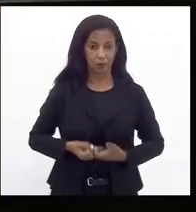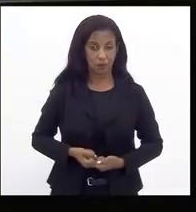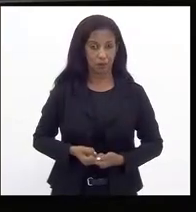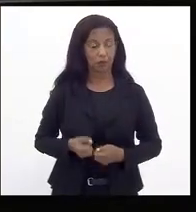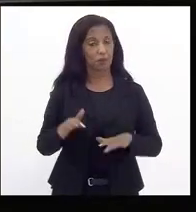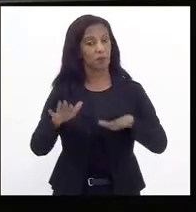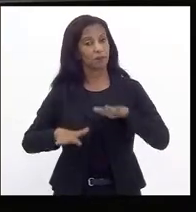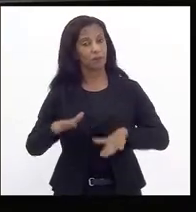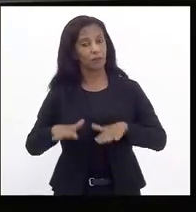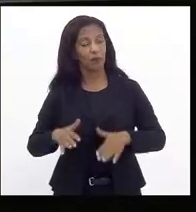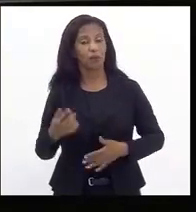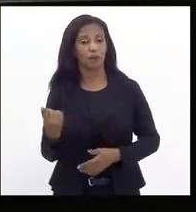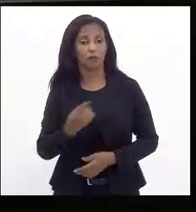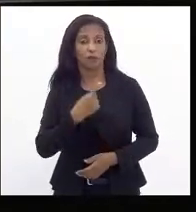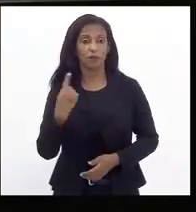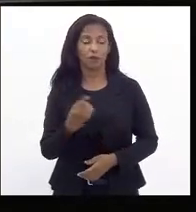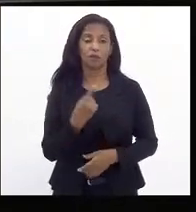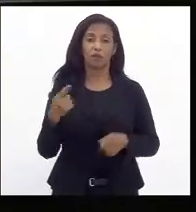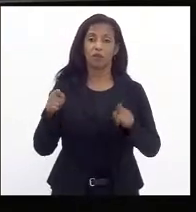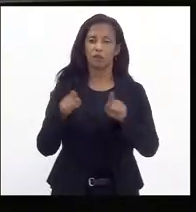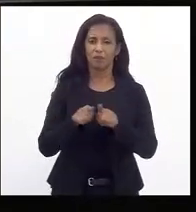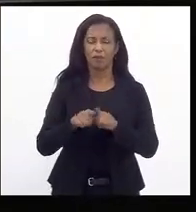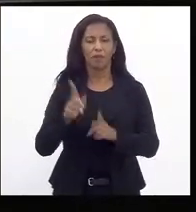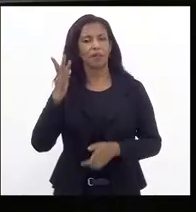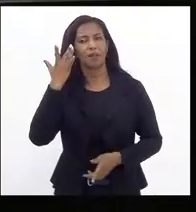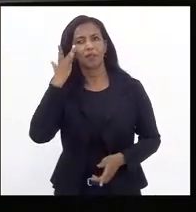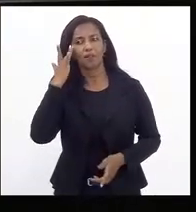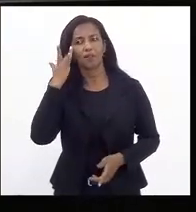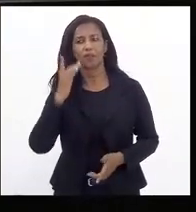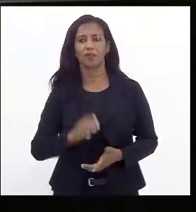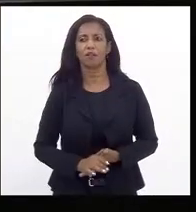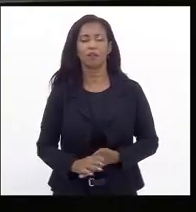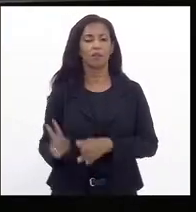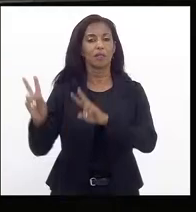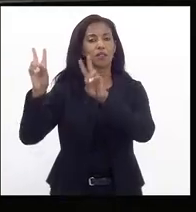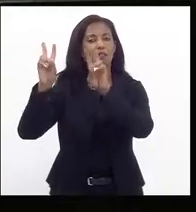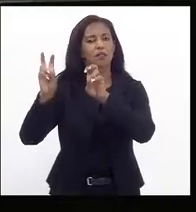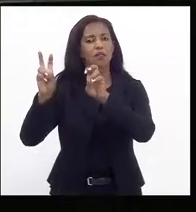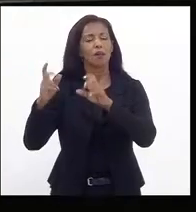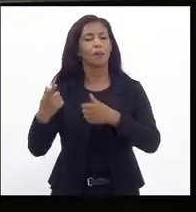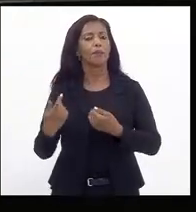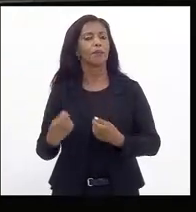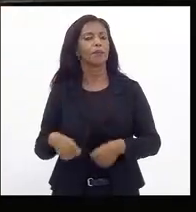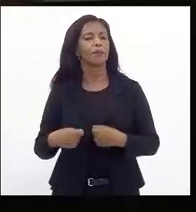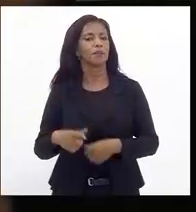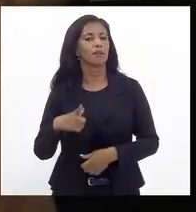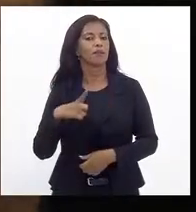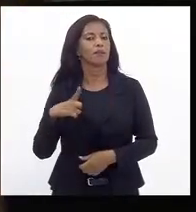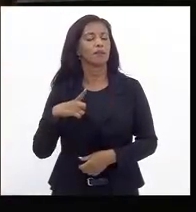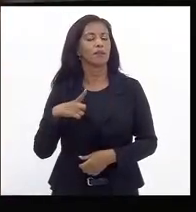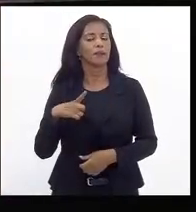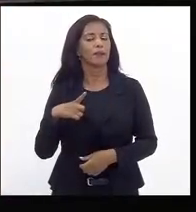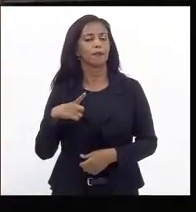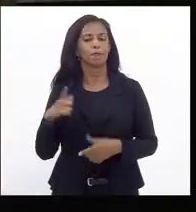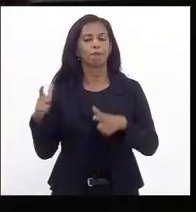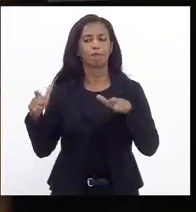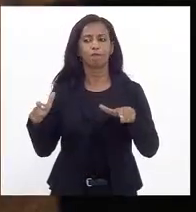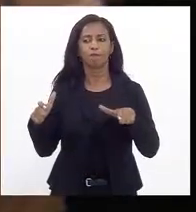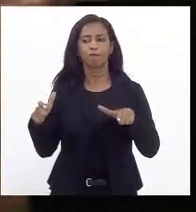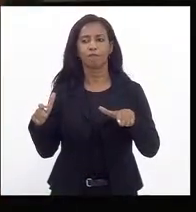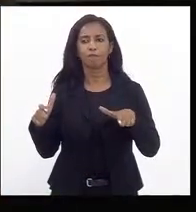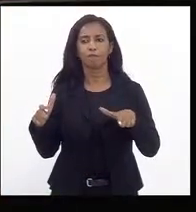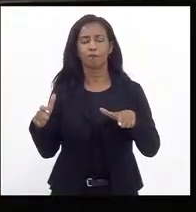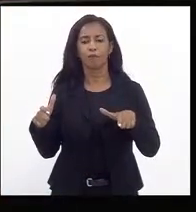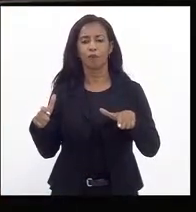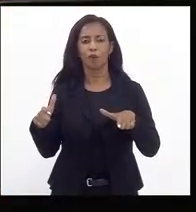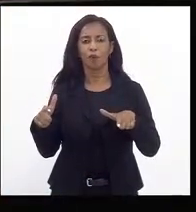embora nós também achamos que esse tema mereceria um templo mais